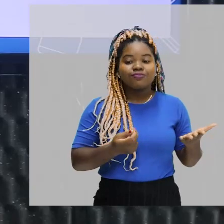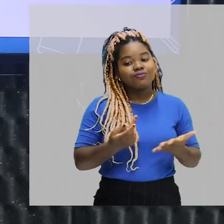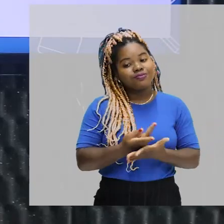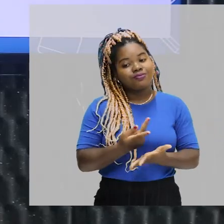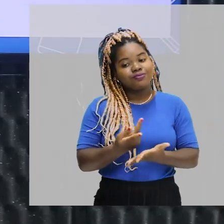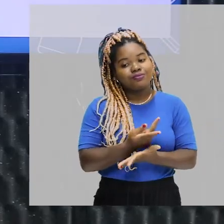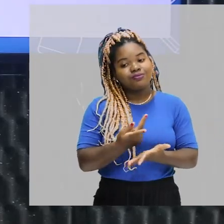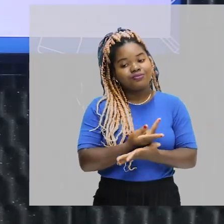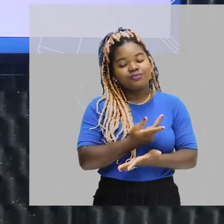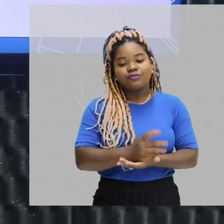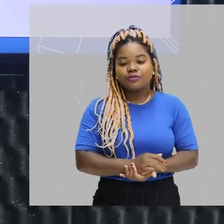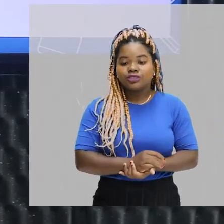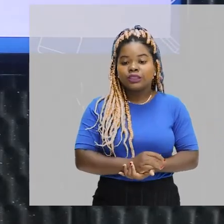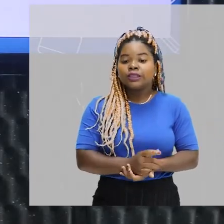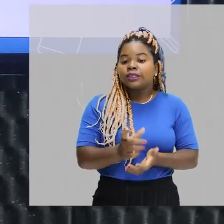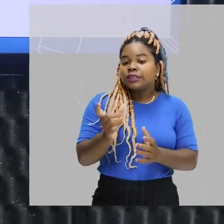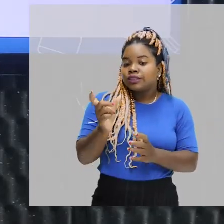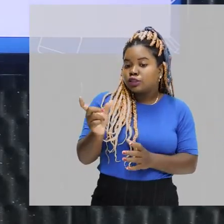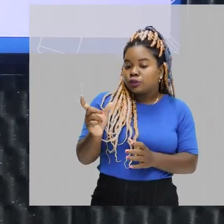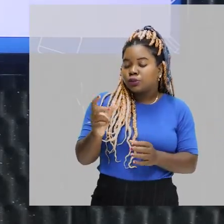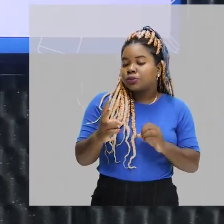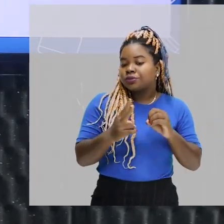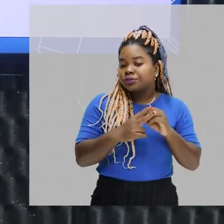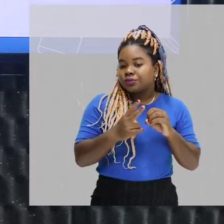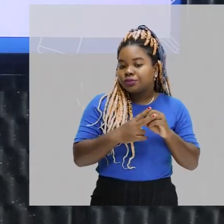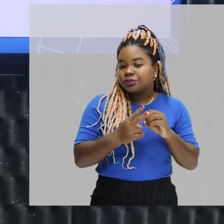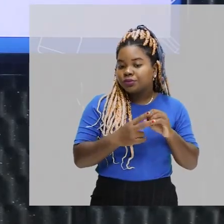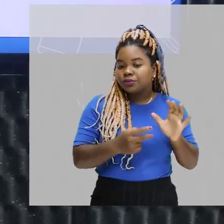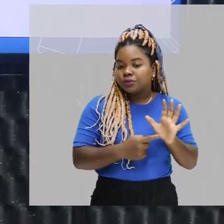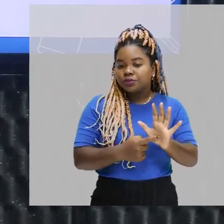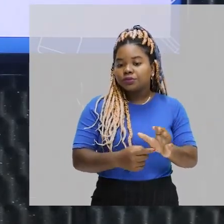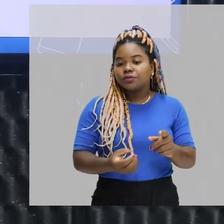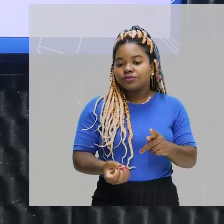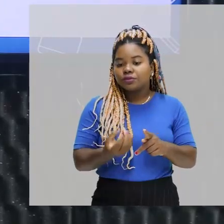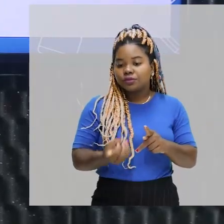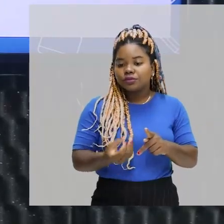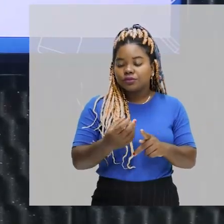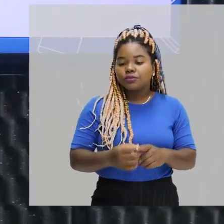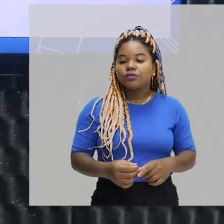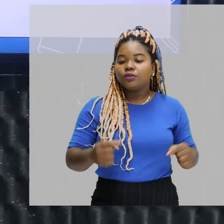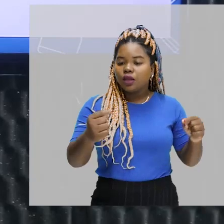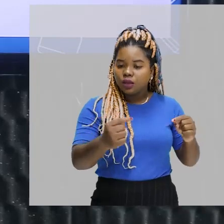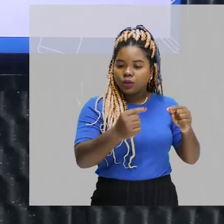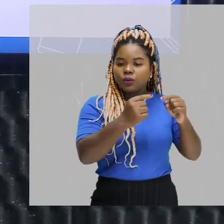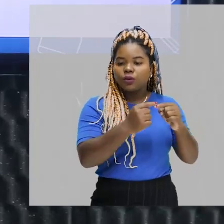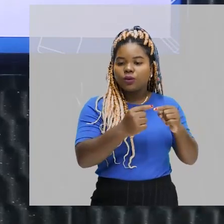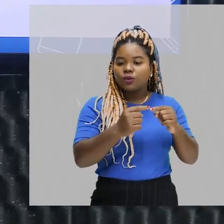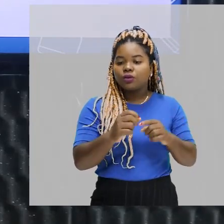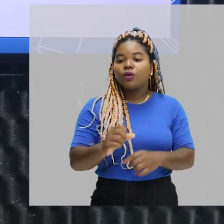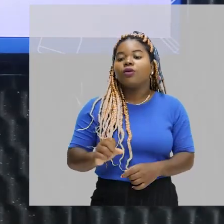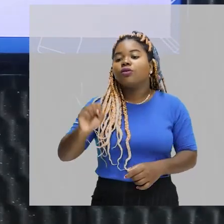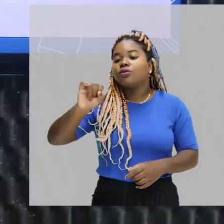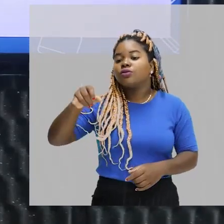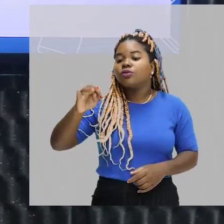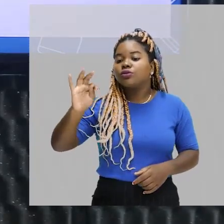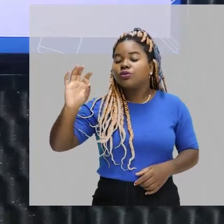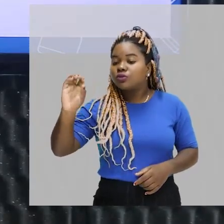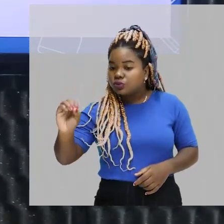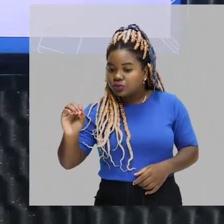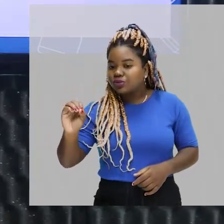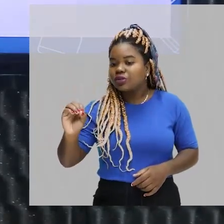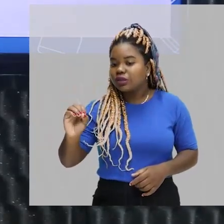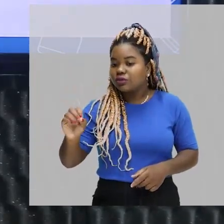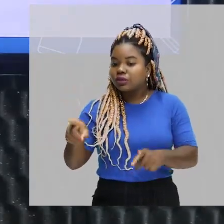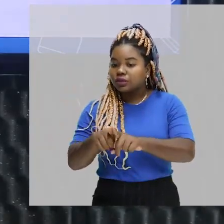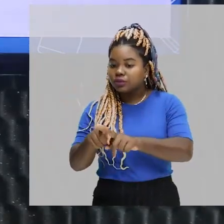verbo se apresenta no plural, concordando com o sujeito que está no plural. Gente, sujeito no plural é diferente de sujeito